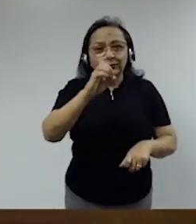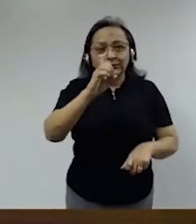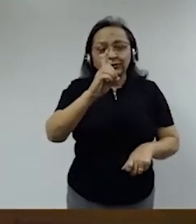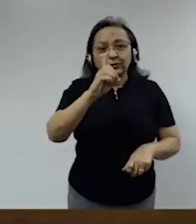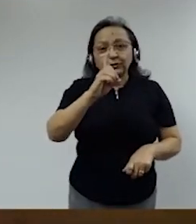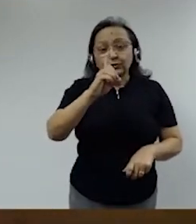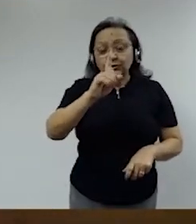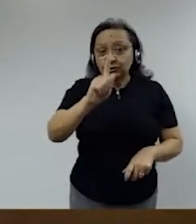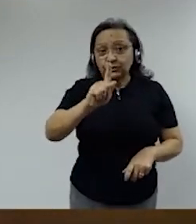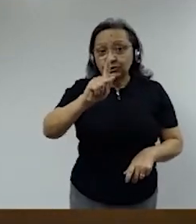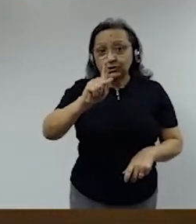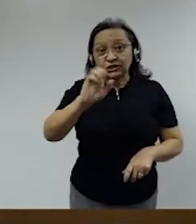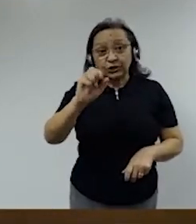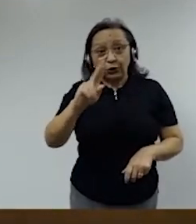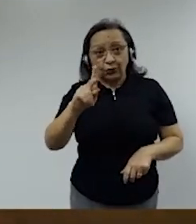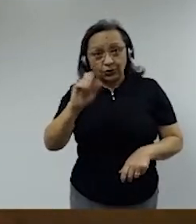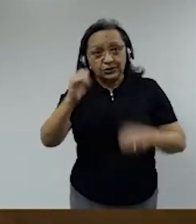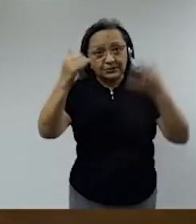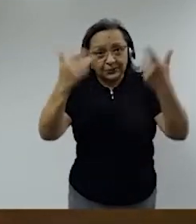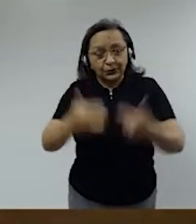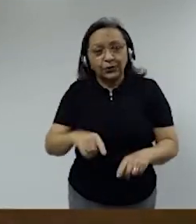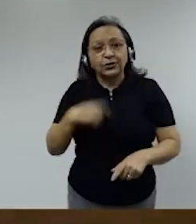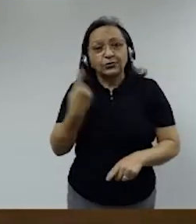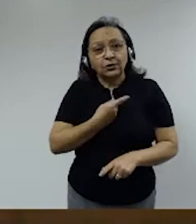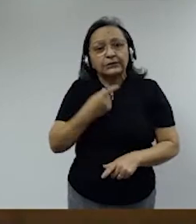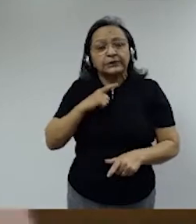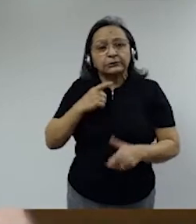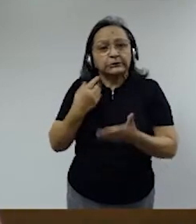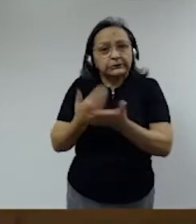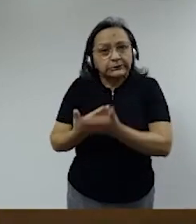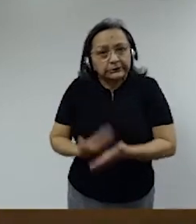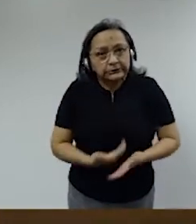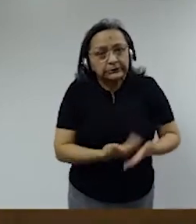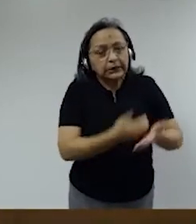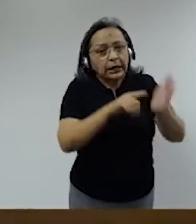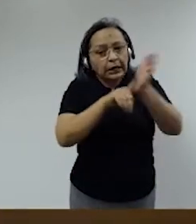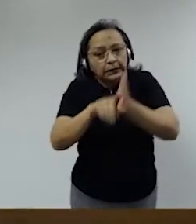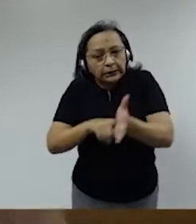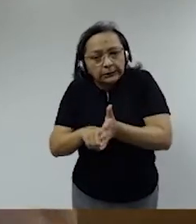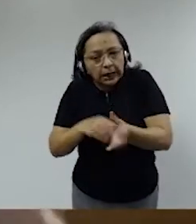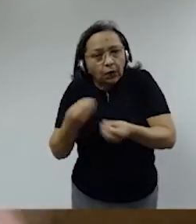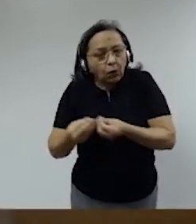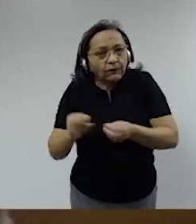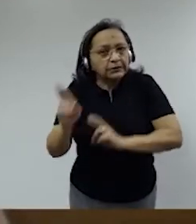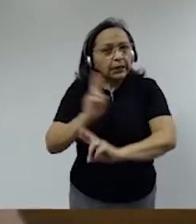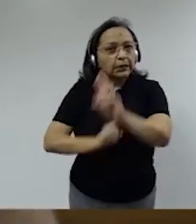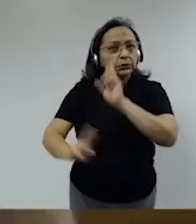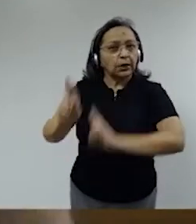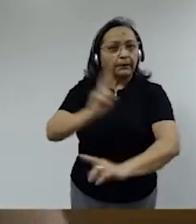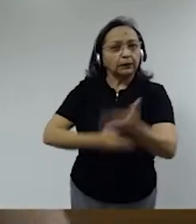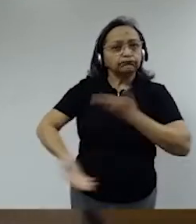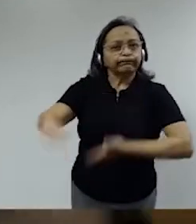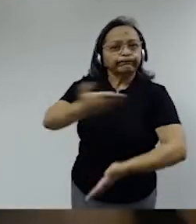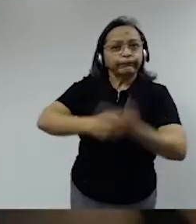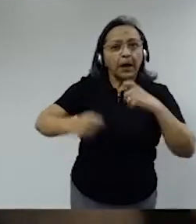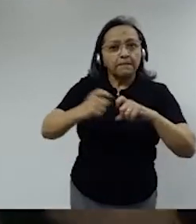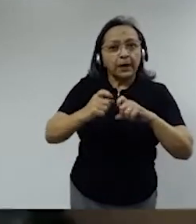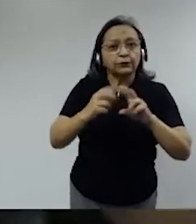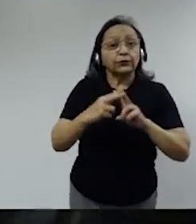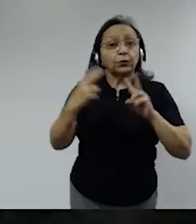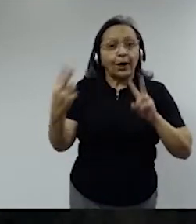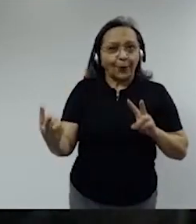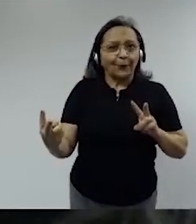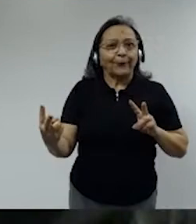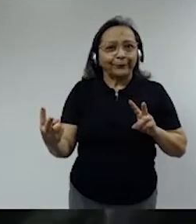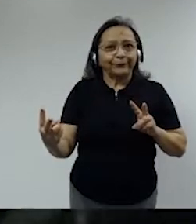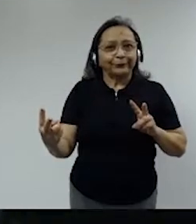de Proteção de Dados. Então, a gente tem aqui que analisar que a relação médico-paciente, a despeito de ter essa possibilidade de prestação de